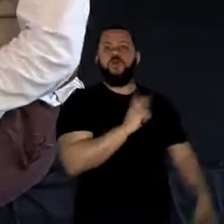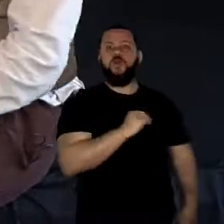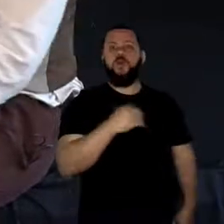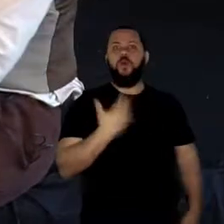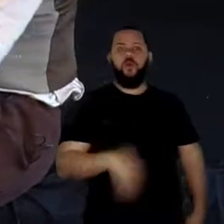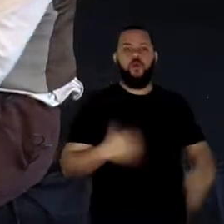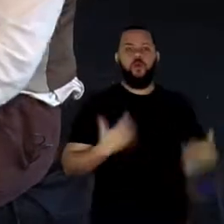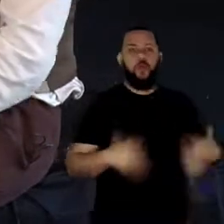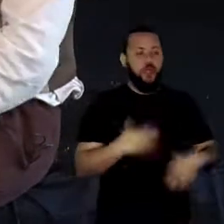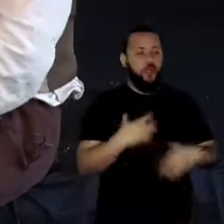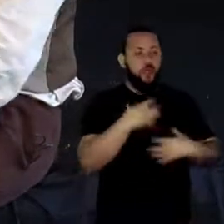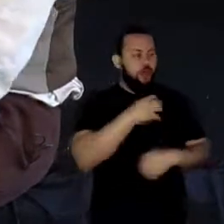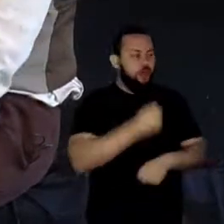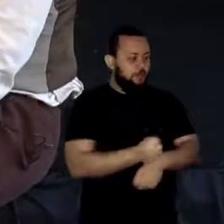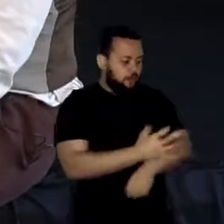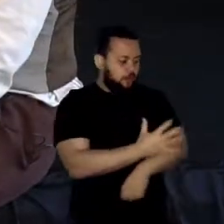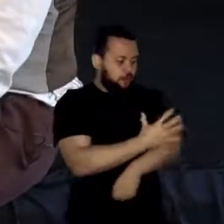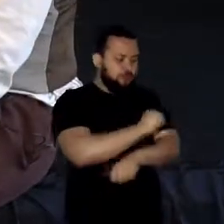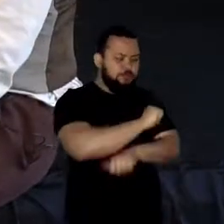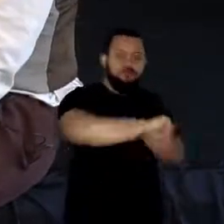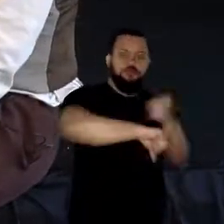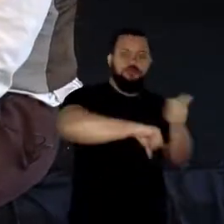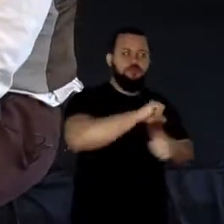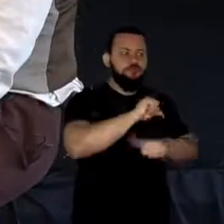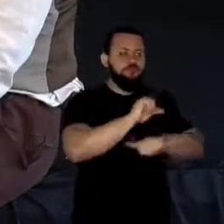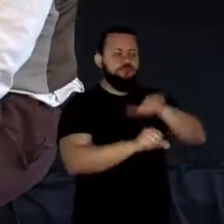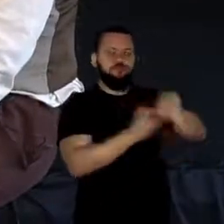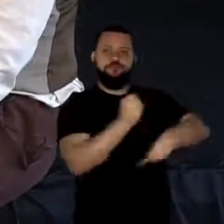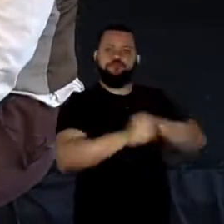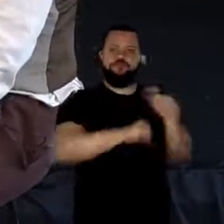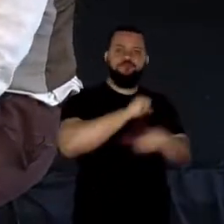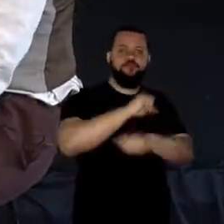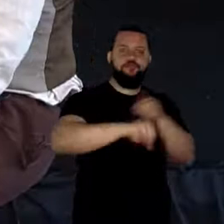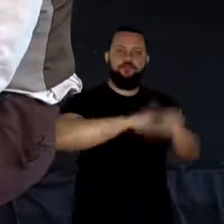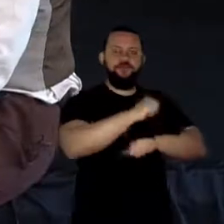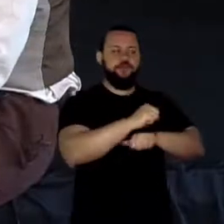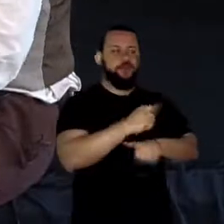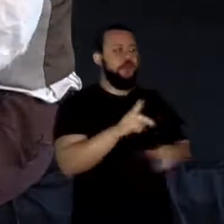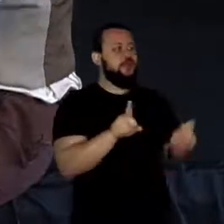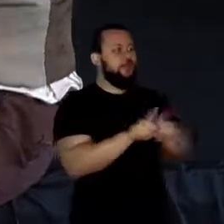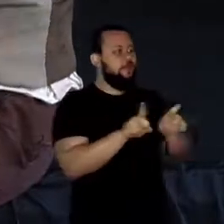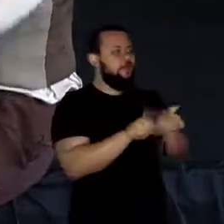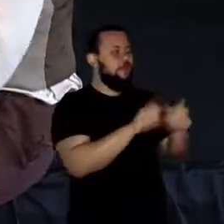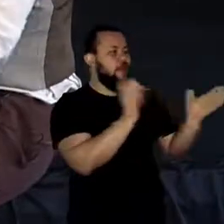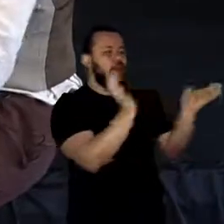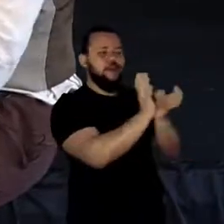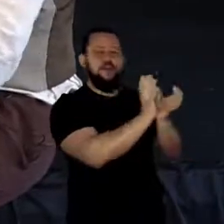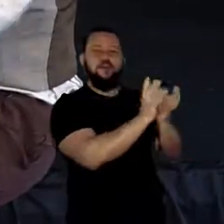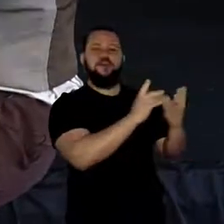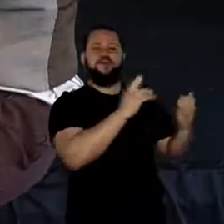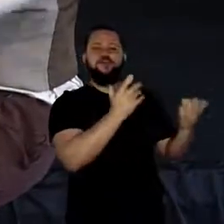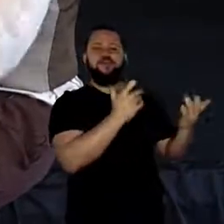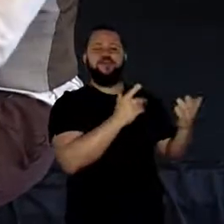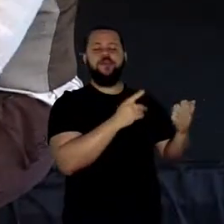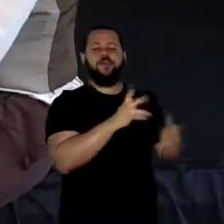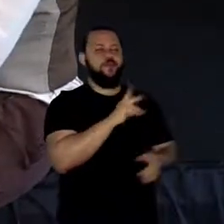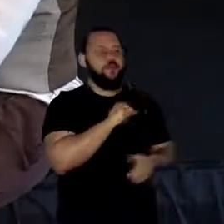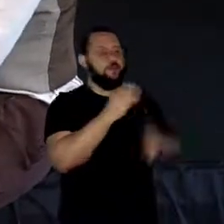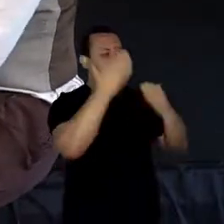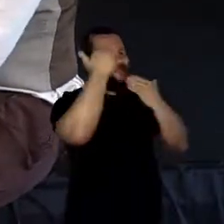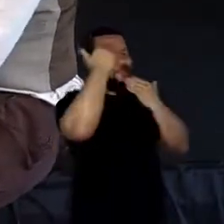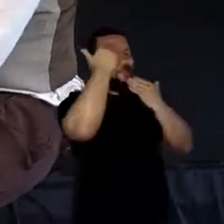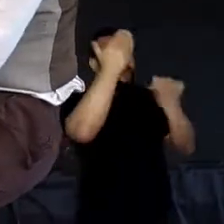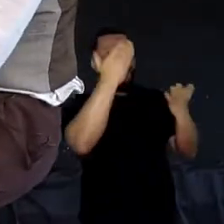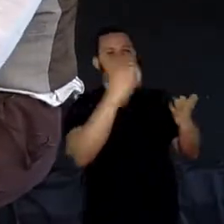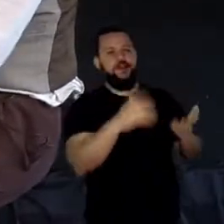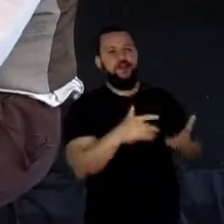nossas emoções. A equipe, né, da companhia, muito obrigado. Gilberto, a nossa Luciene, produção, que tá ali. Né, todo